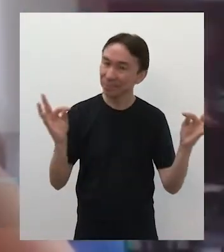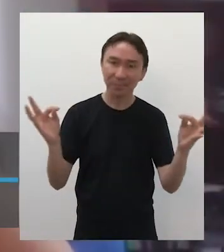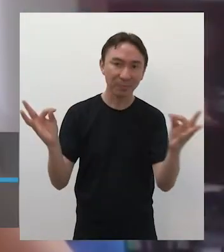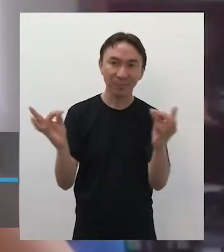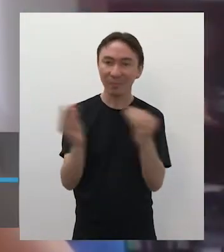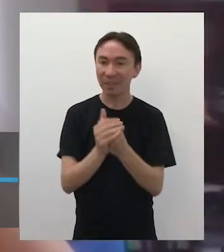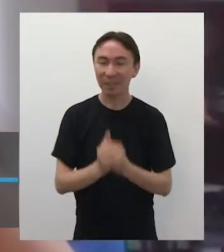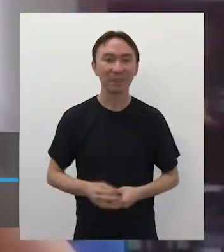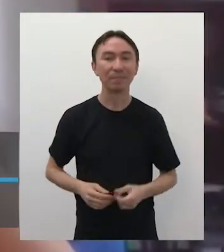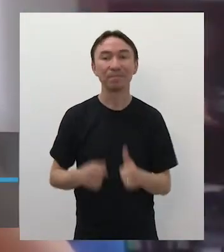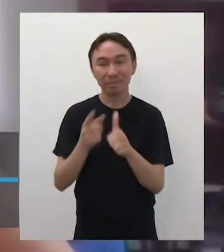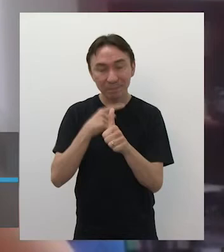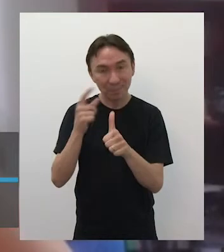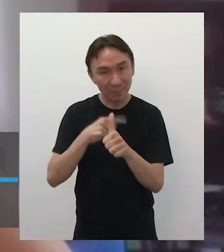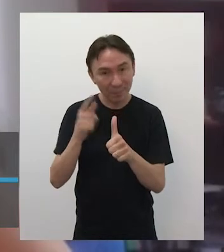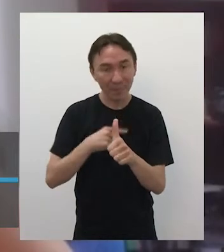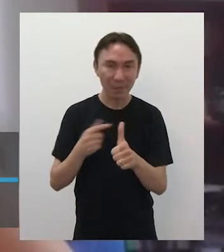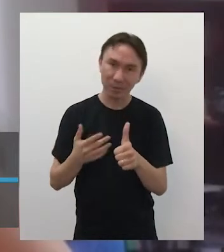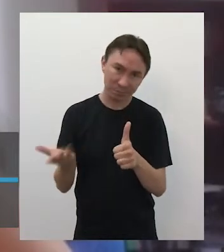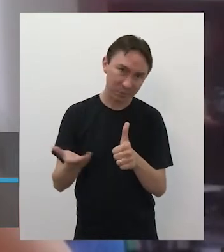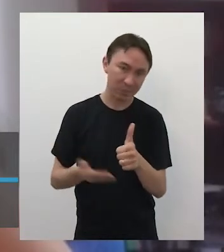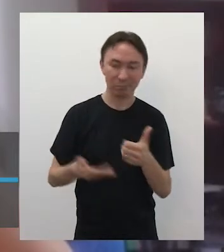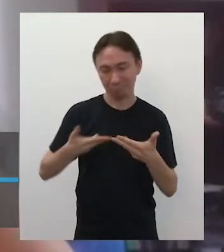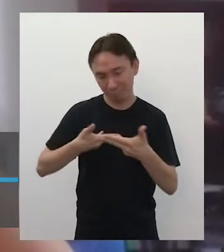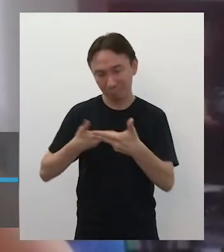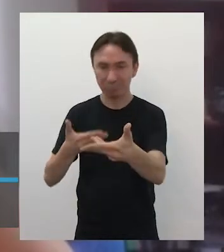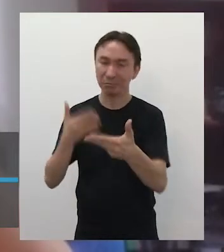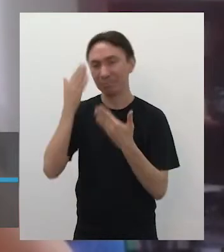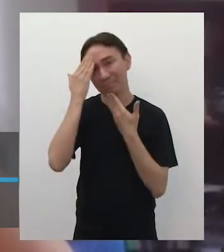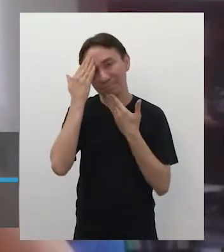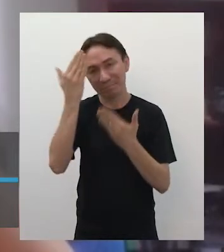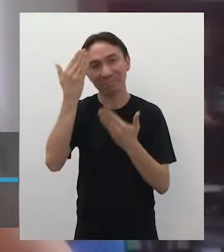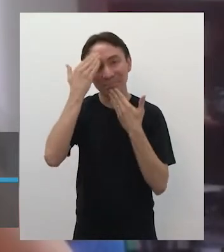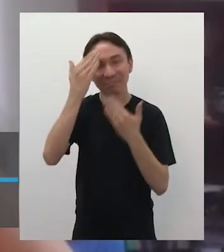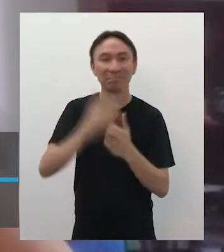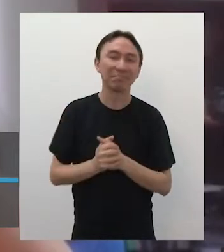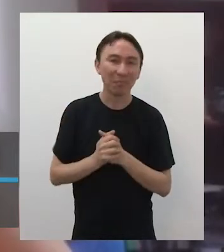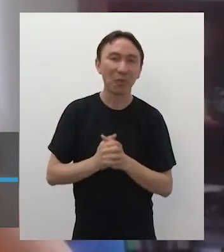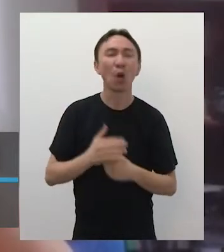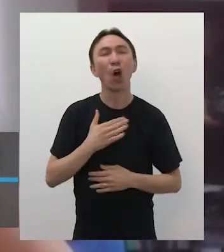por que é importante a gente desenvolver essa macrocompetência no nosso dia a dia?